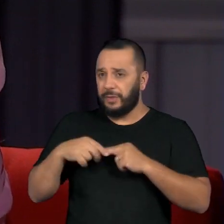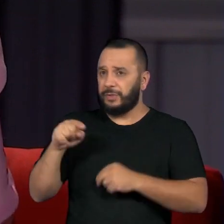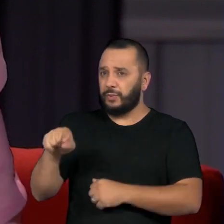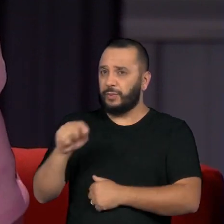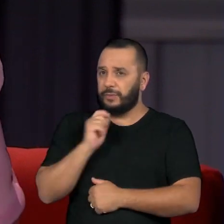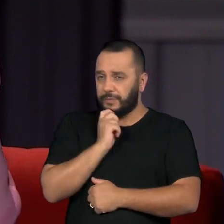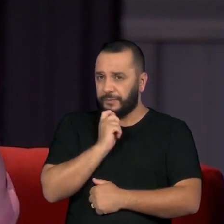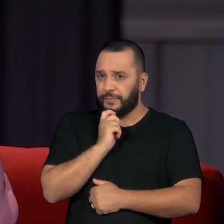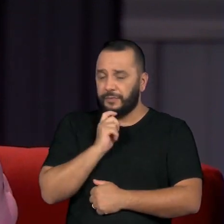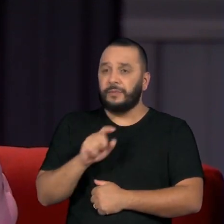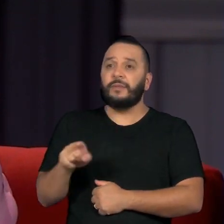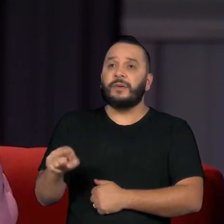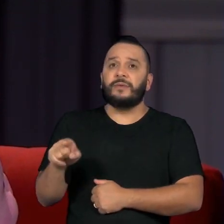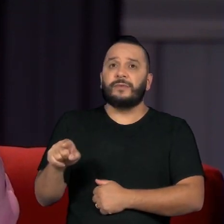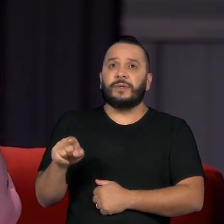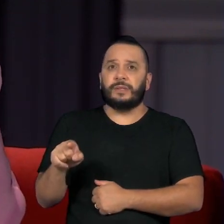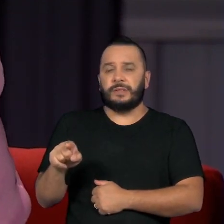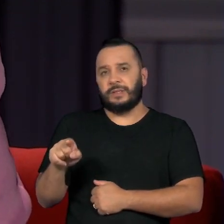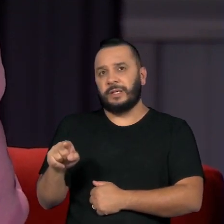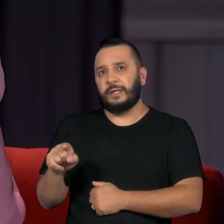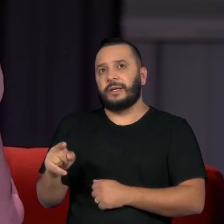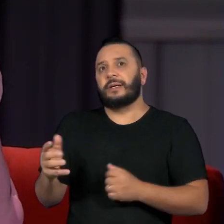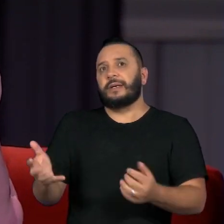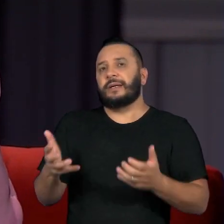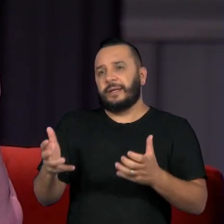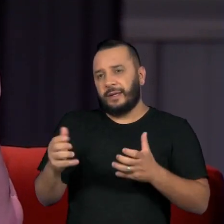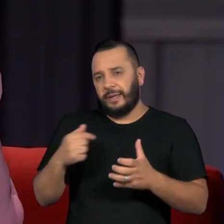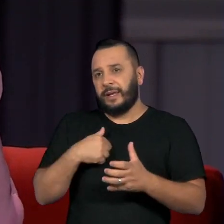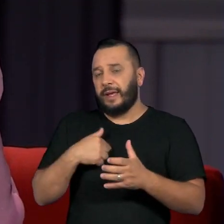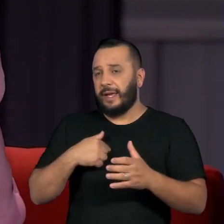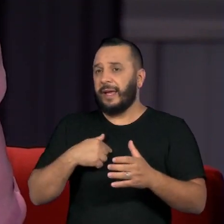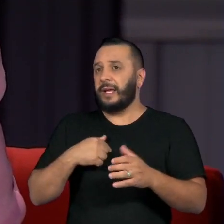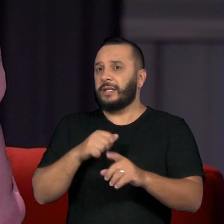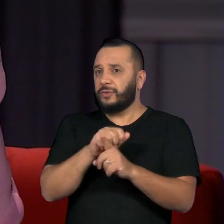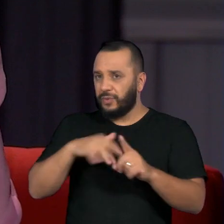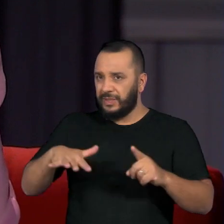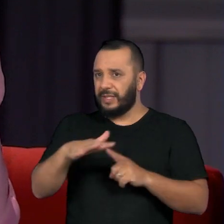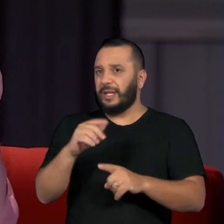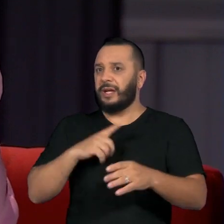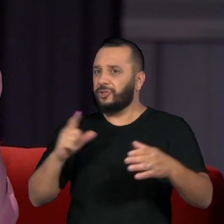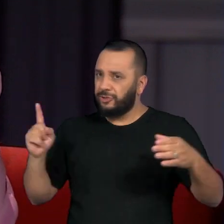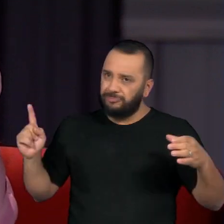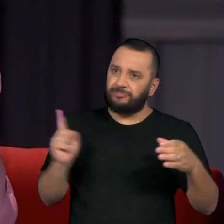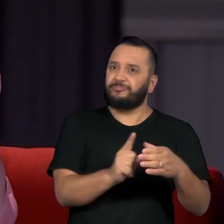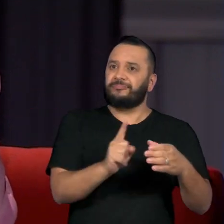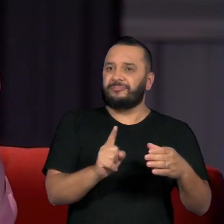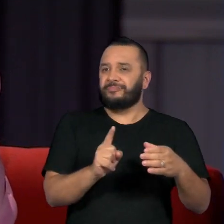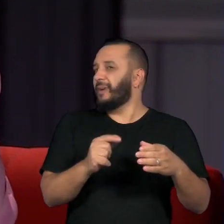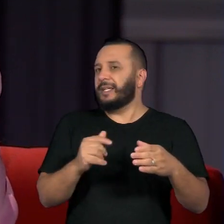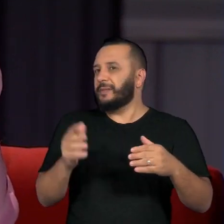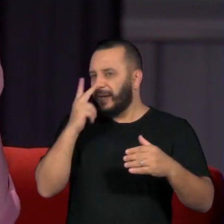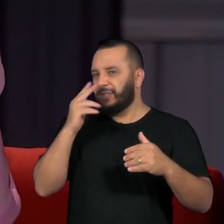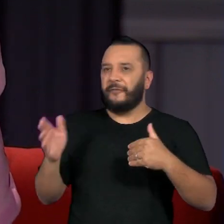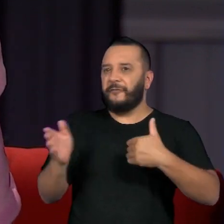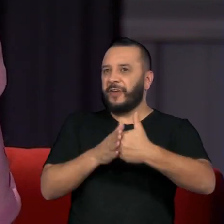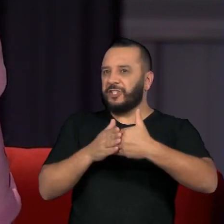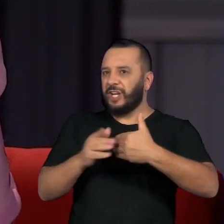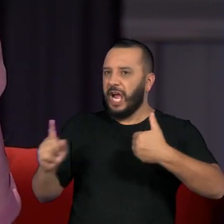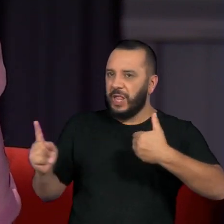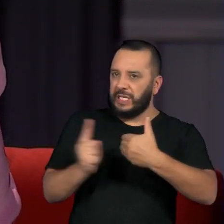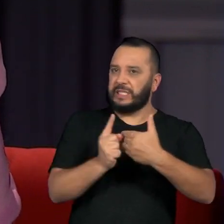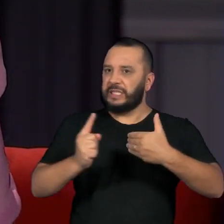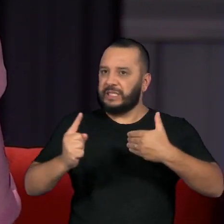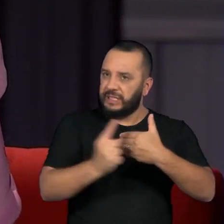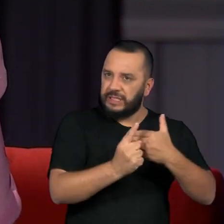você tem condições, você quer ser inserido e você não encontra essa abertura, né? Você